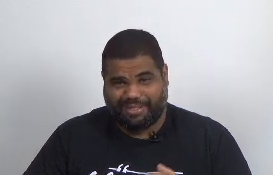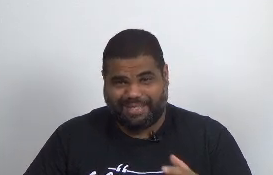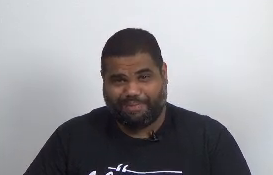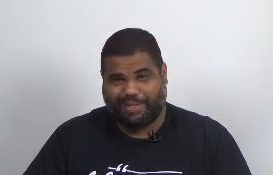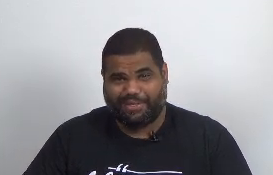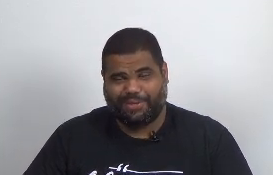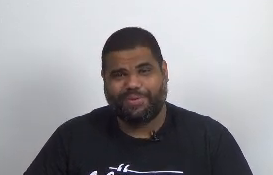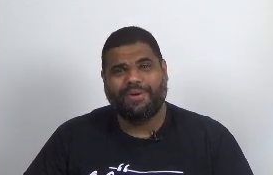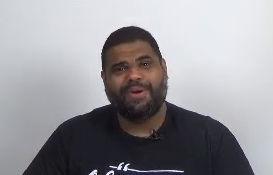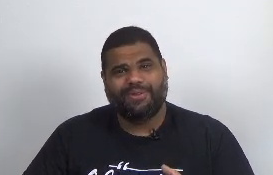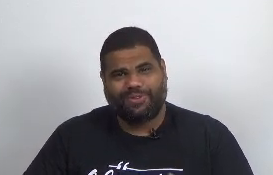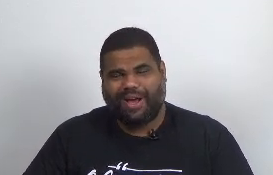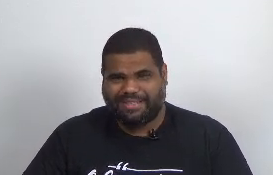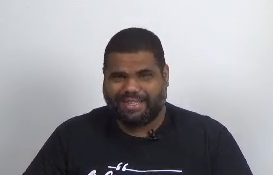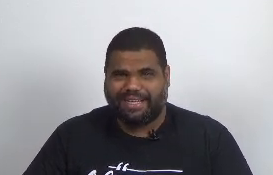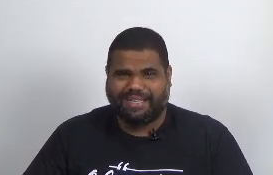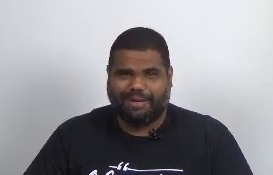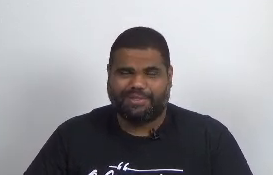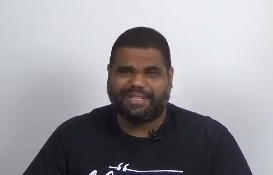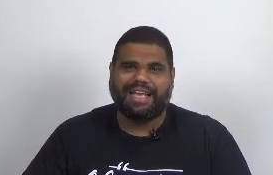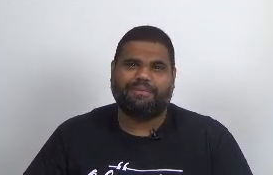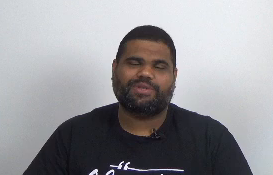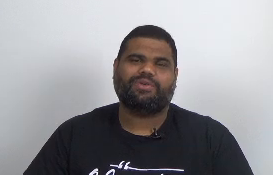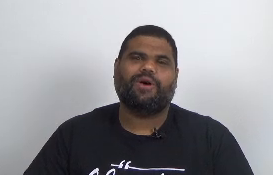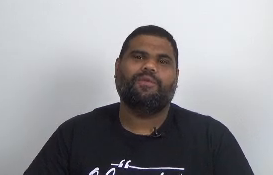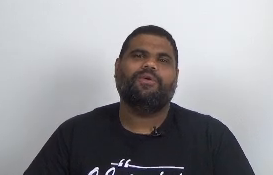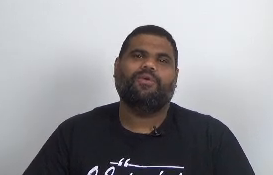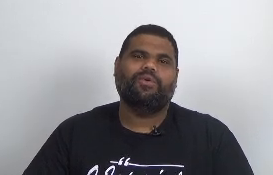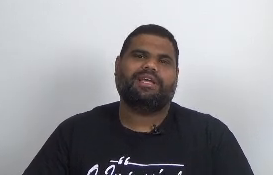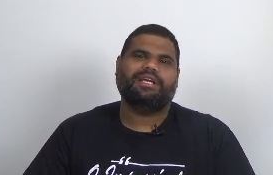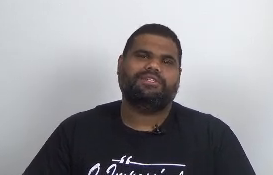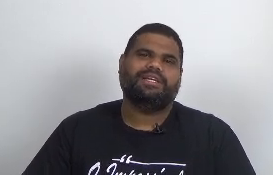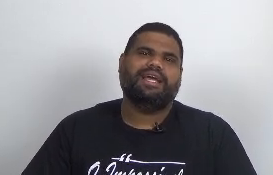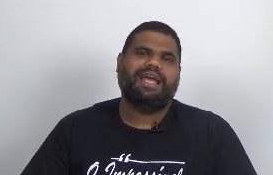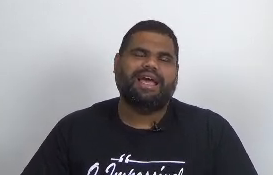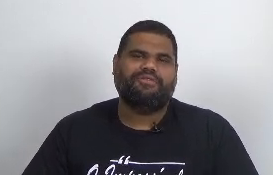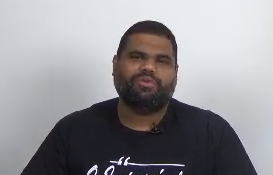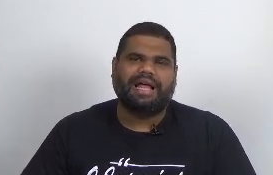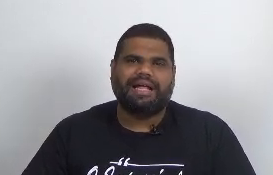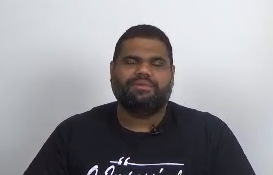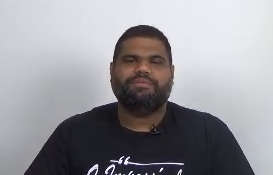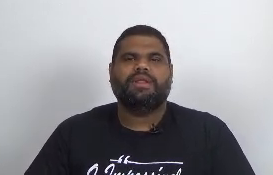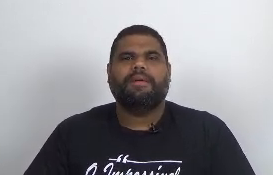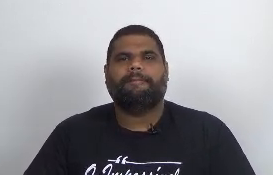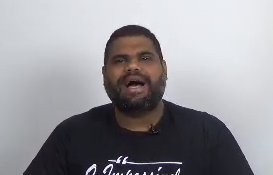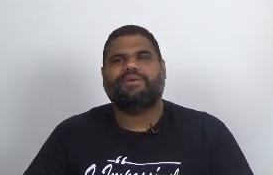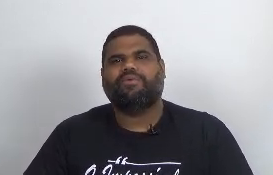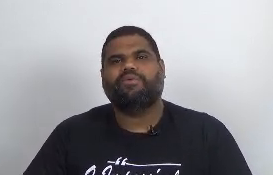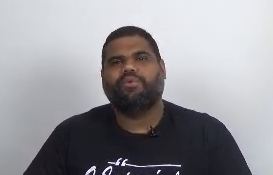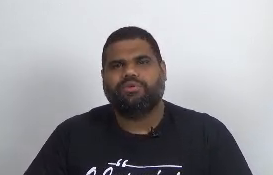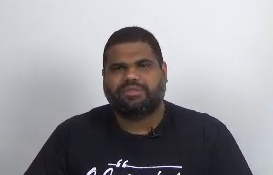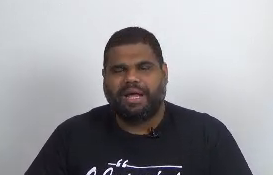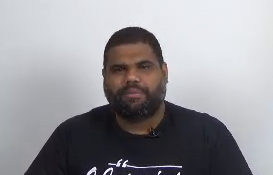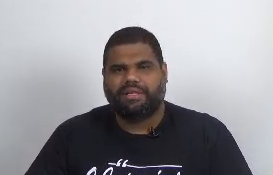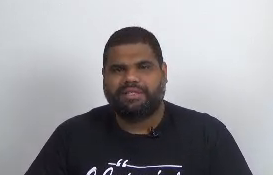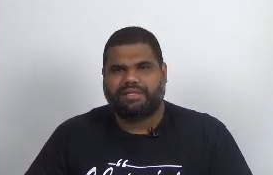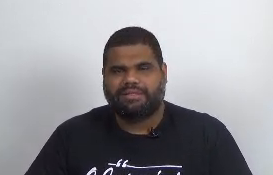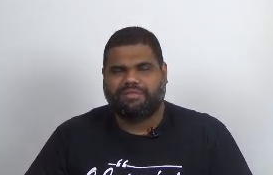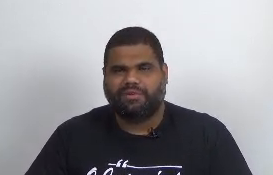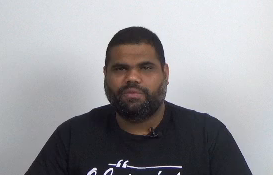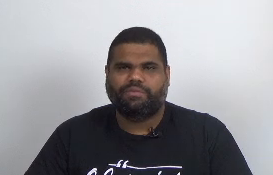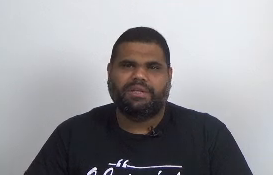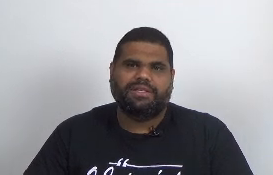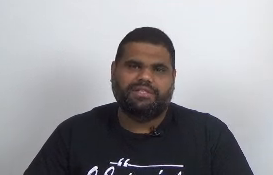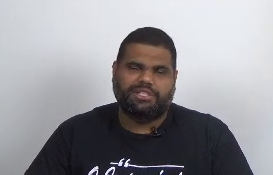Federal. Você pediu, nós atendemos. Tá aí pessoal, o quiz é voltado para o concurso da